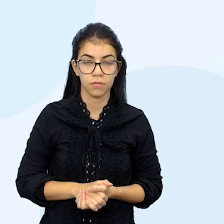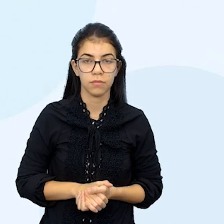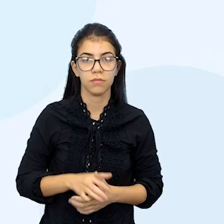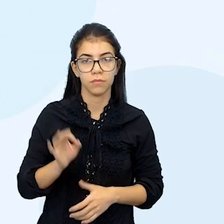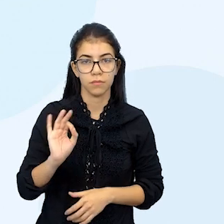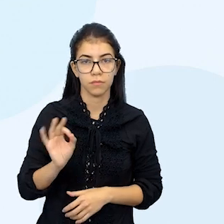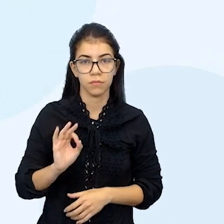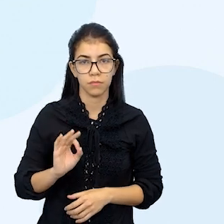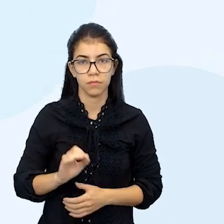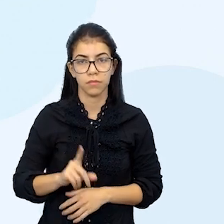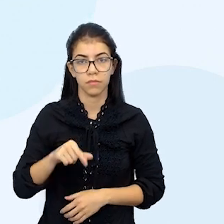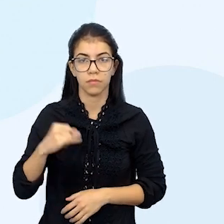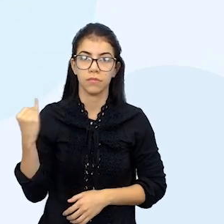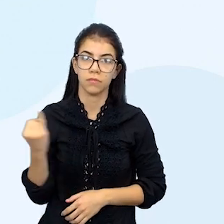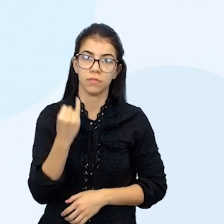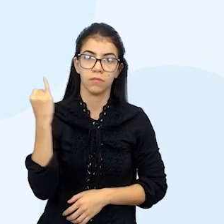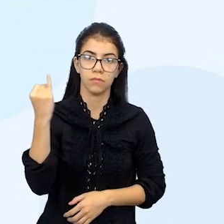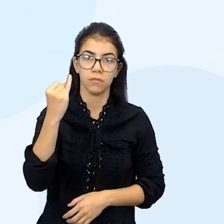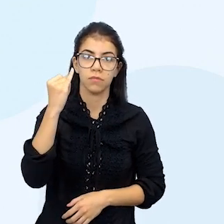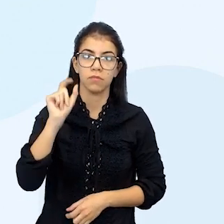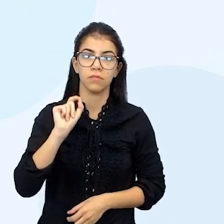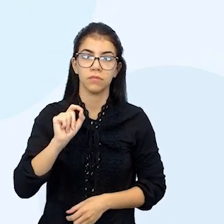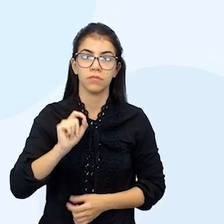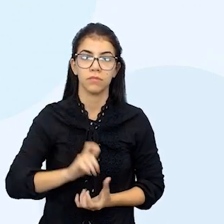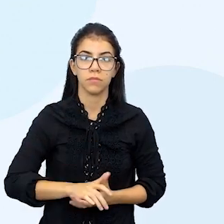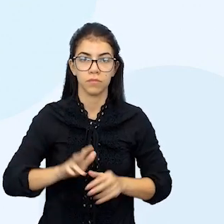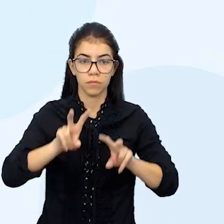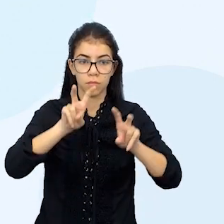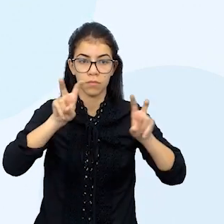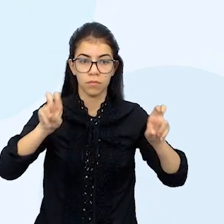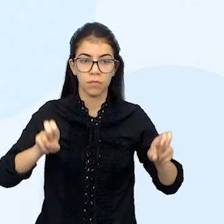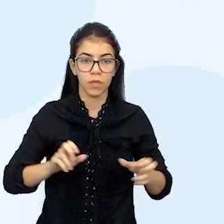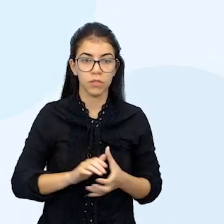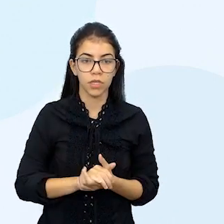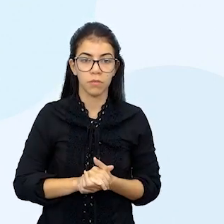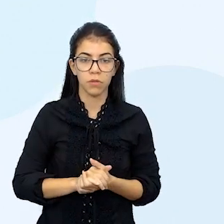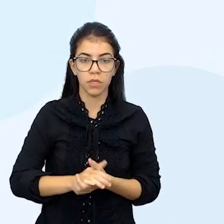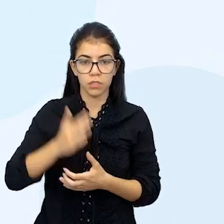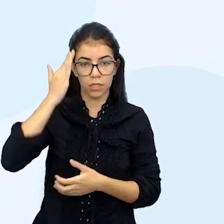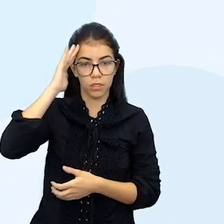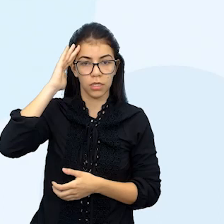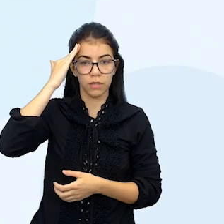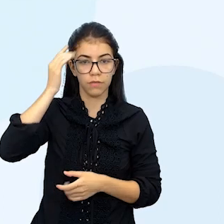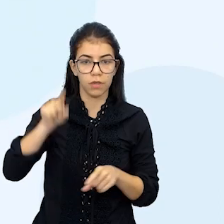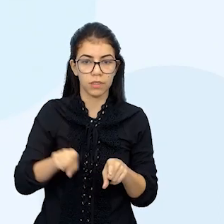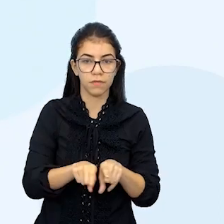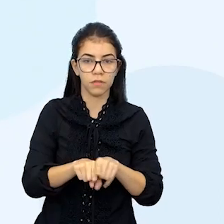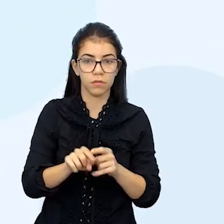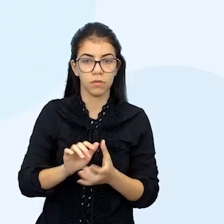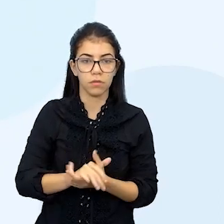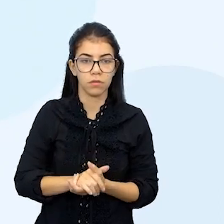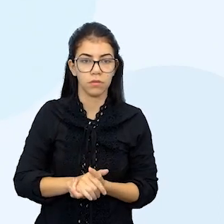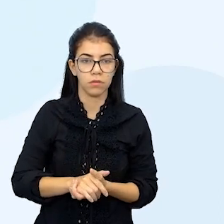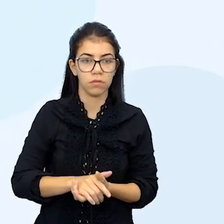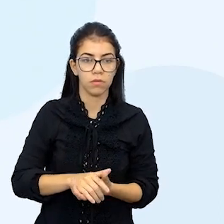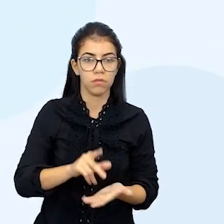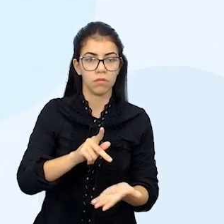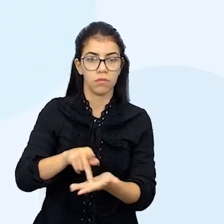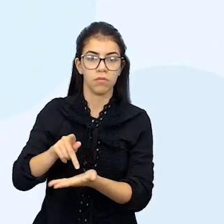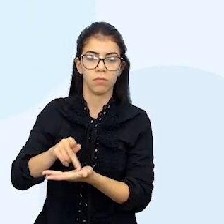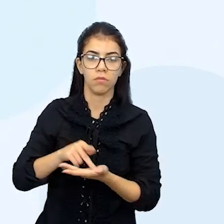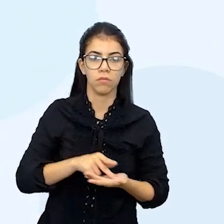Exatamente, né? A importância da questão de compreender o que são essas legalidades, né?